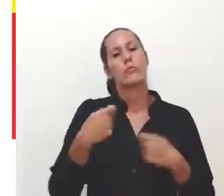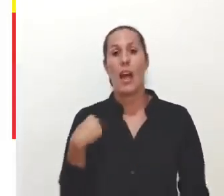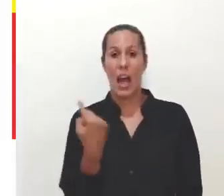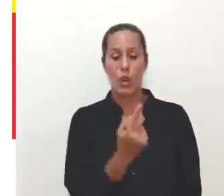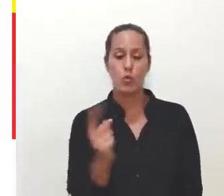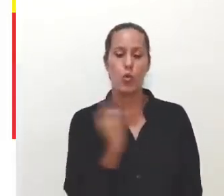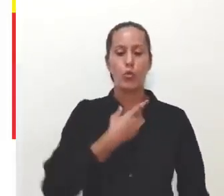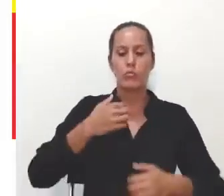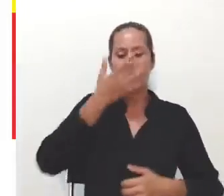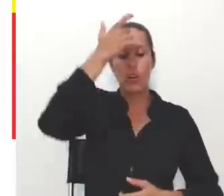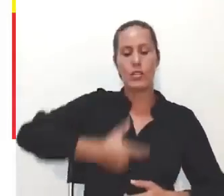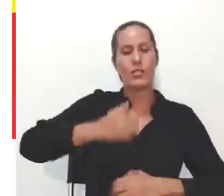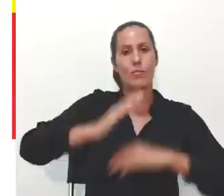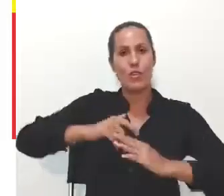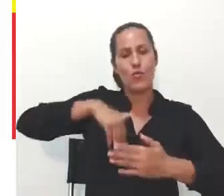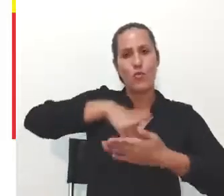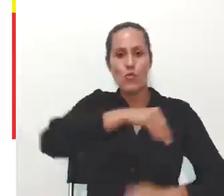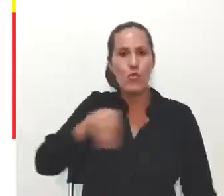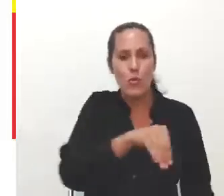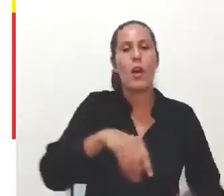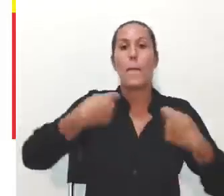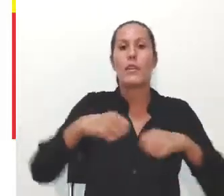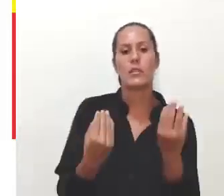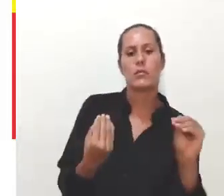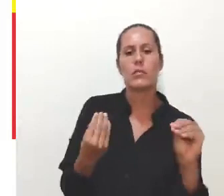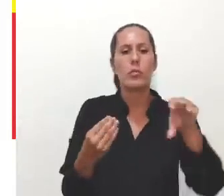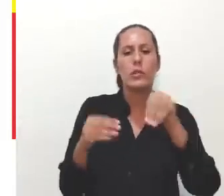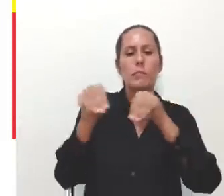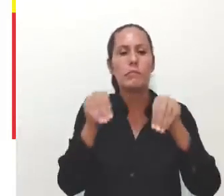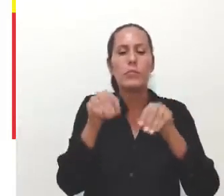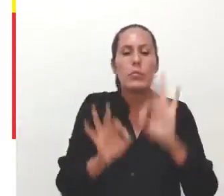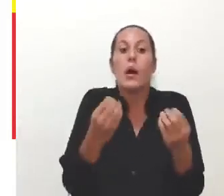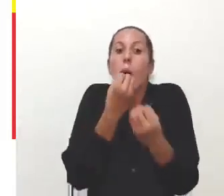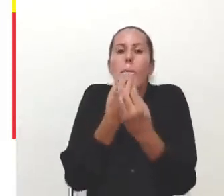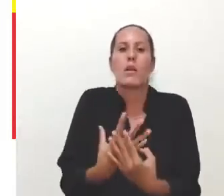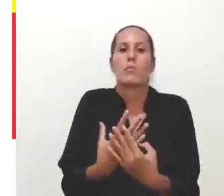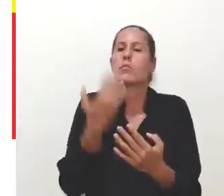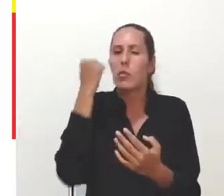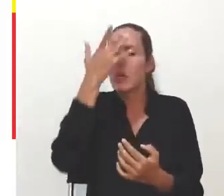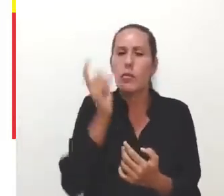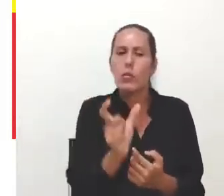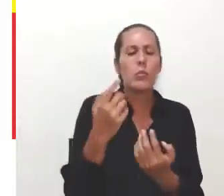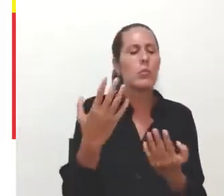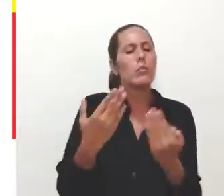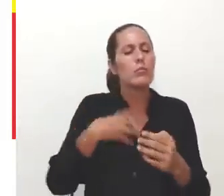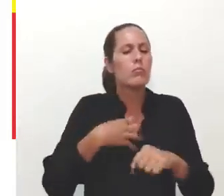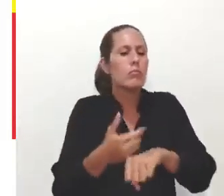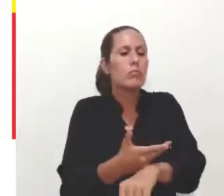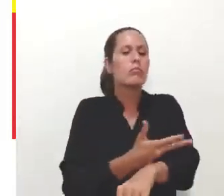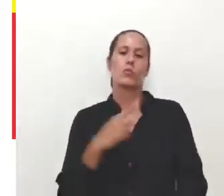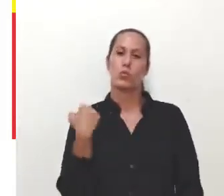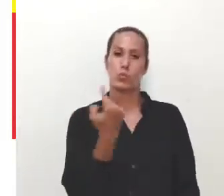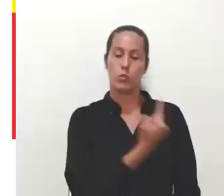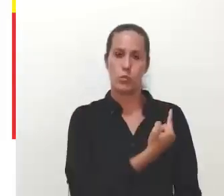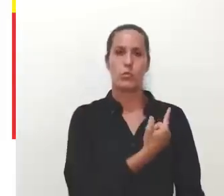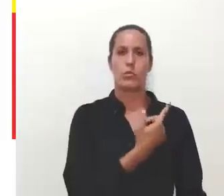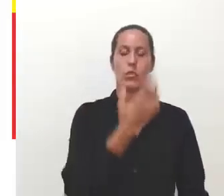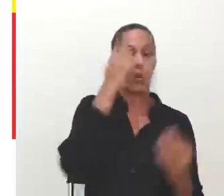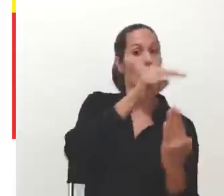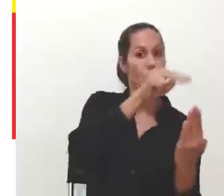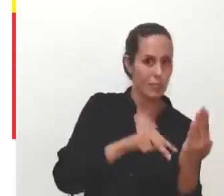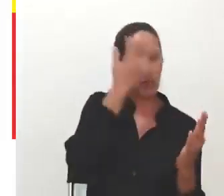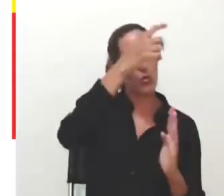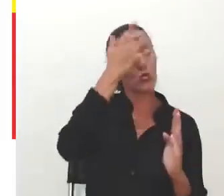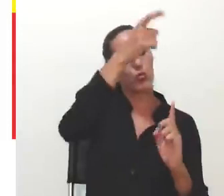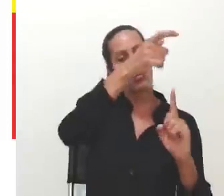adequar e respeitar essas regras, senão sofreremos punições. As palavras, elas são os nossos